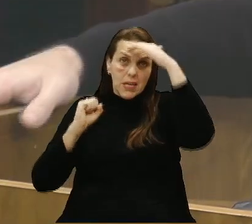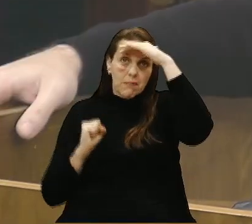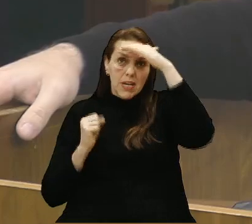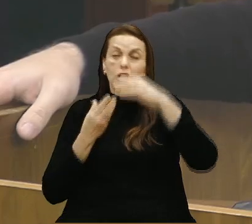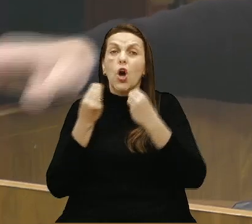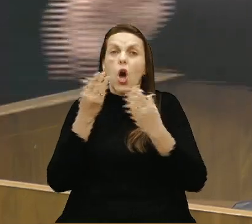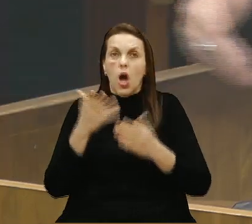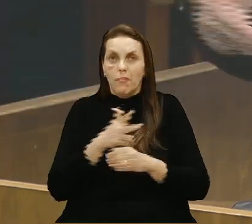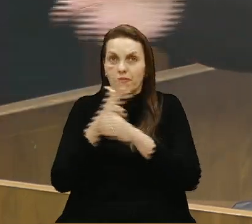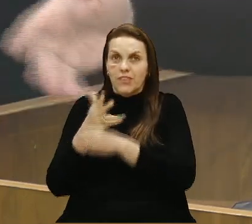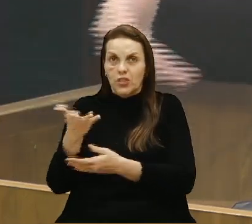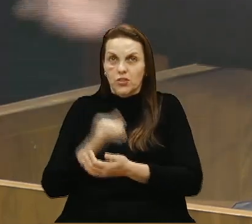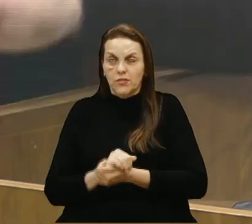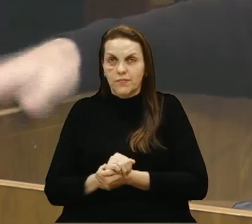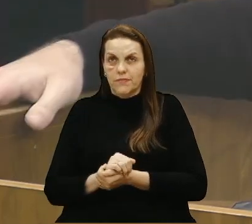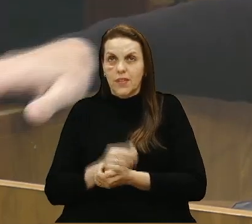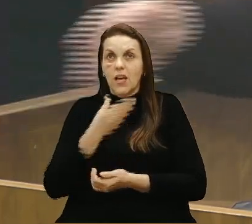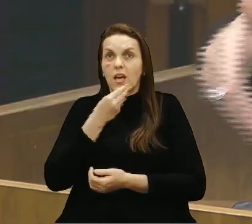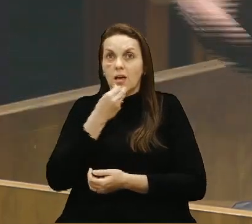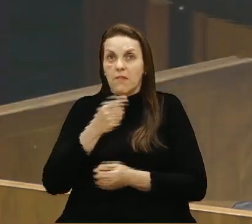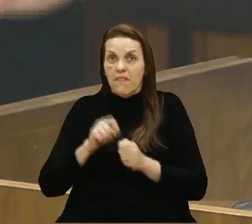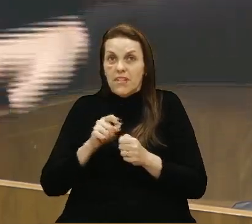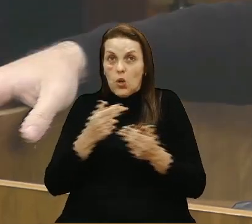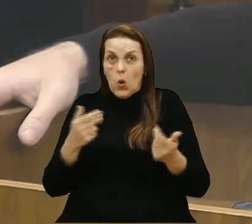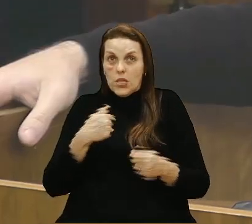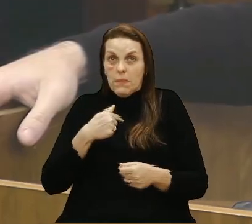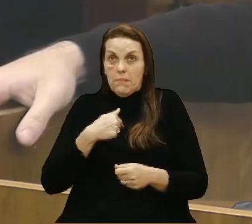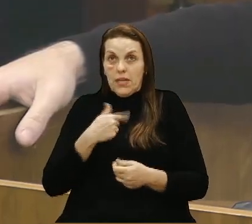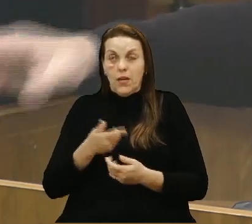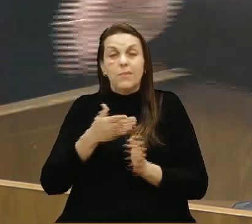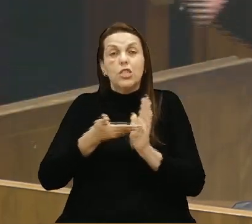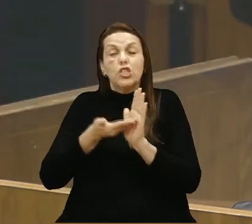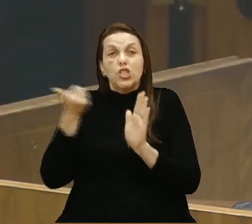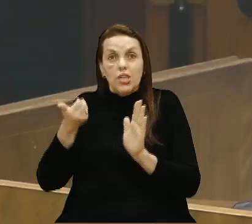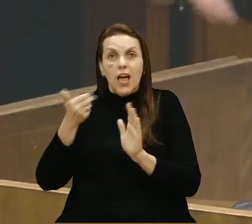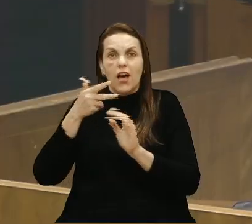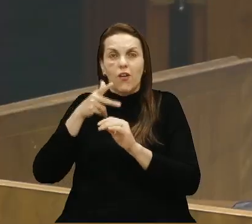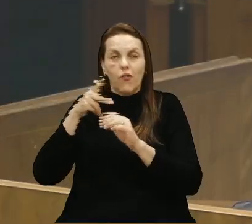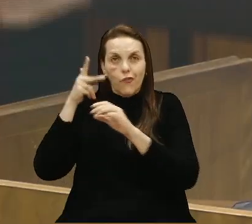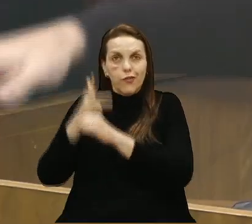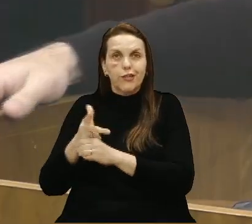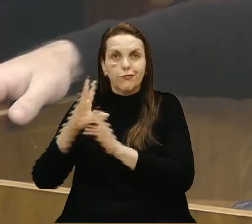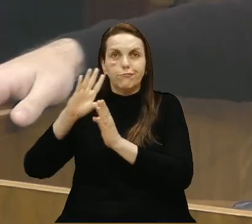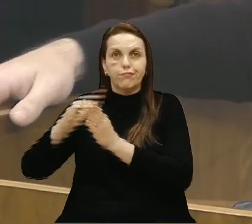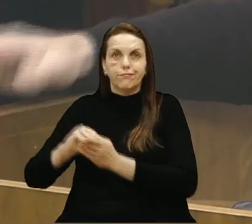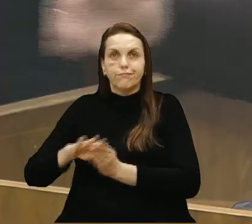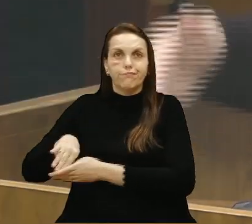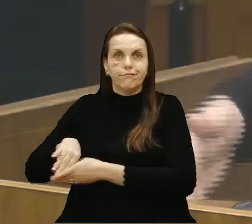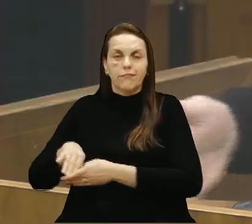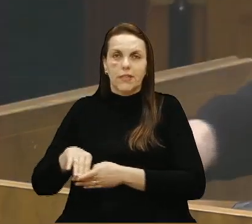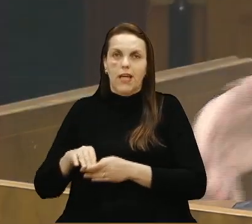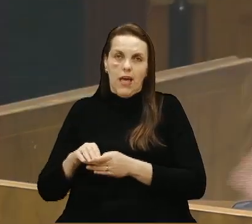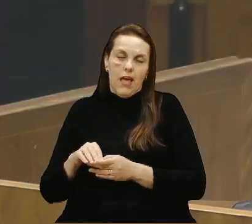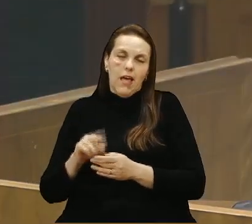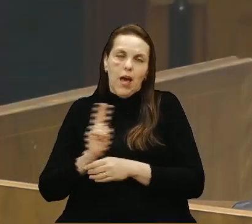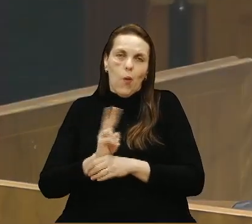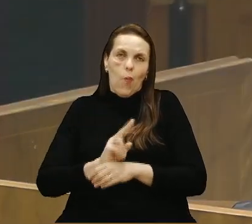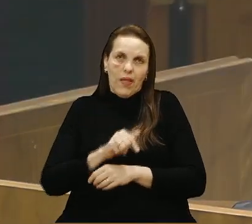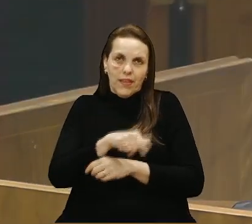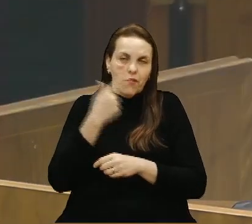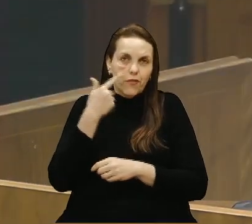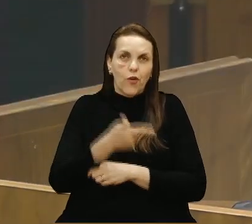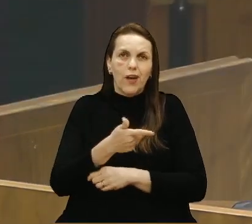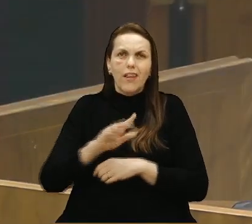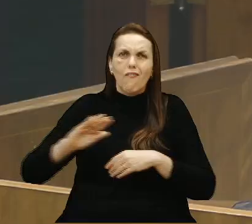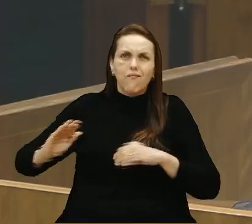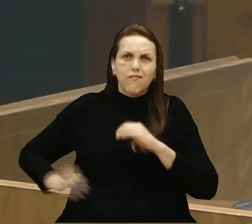deixar o vídeo dele? Aí ele vai fazer alguma coisa para mim, tive que retirar o vídeo, né? Então, a Guarda Municipal foi de imediato lá. Mas então tem esse tipo de